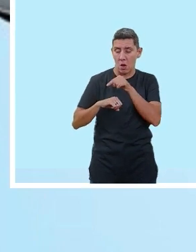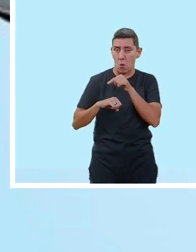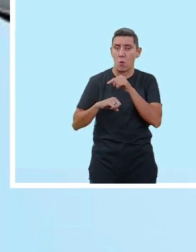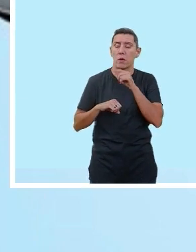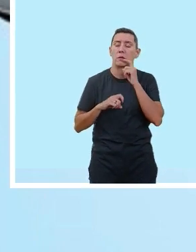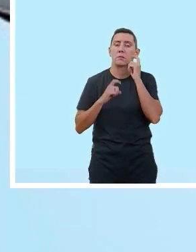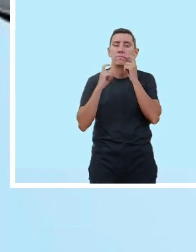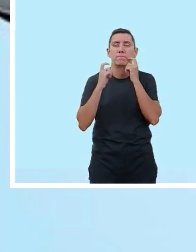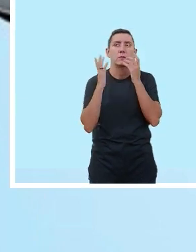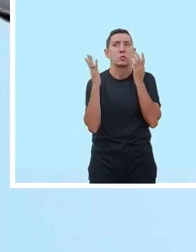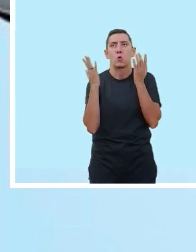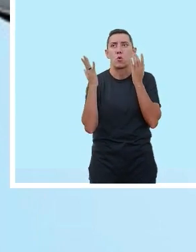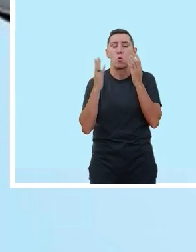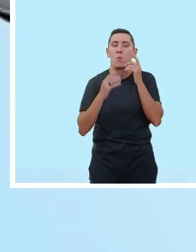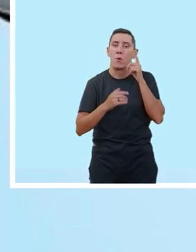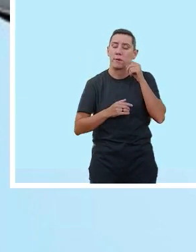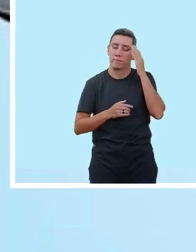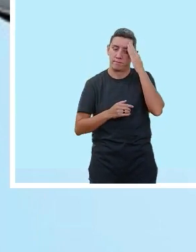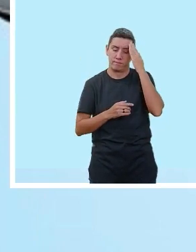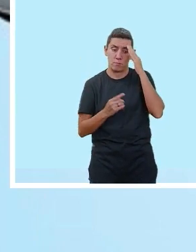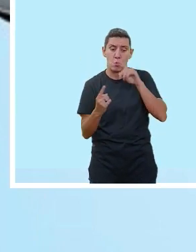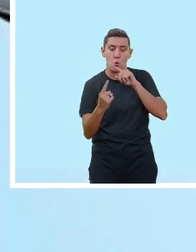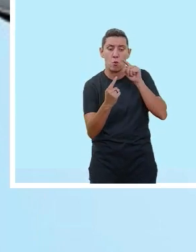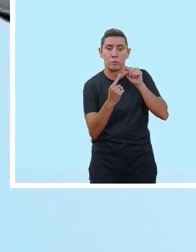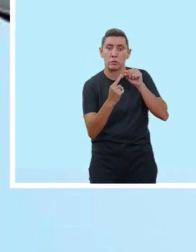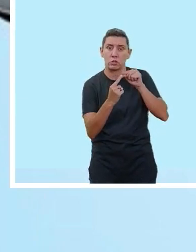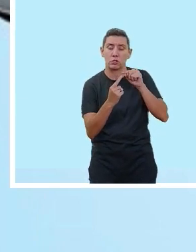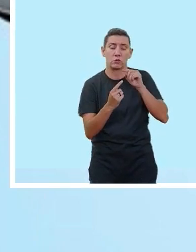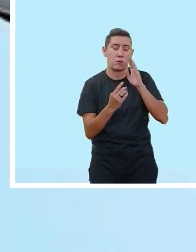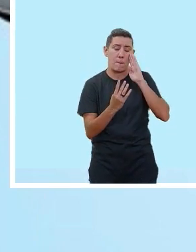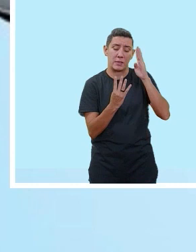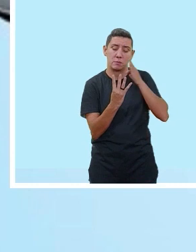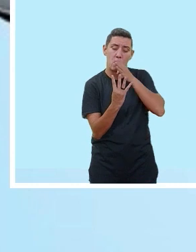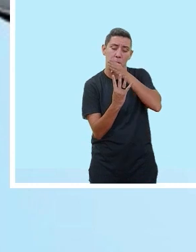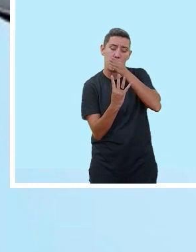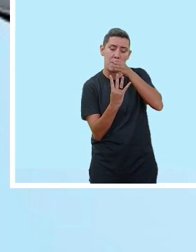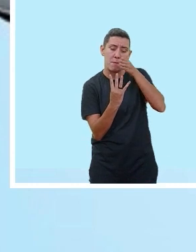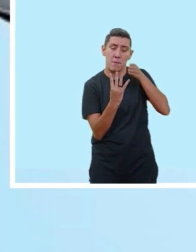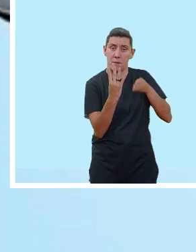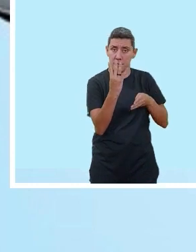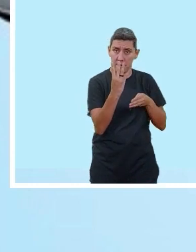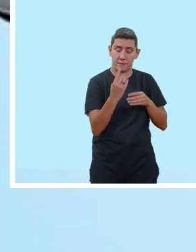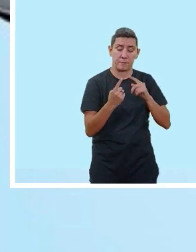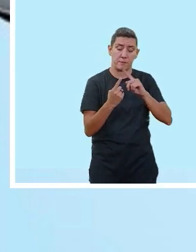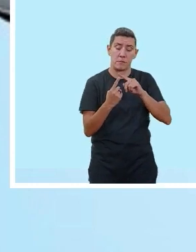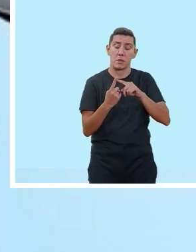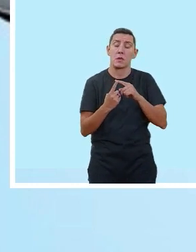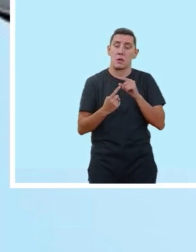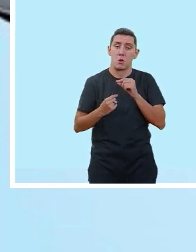como objetivo atuar nesses 4 tópicos, tá? Geração de energia, redução do consumo de